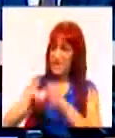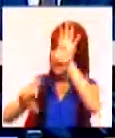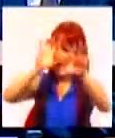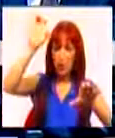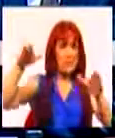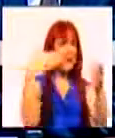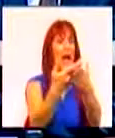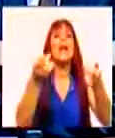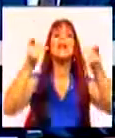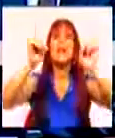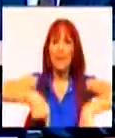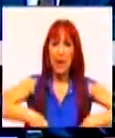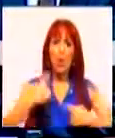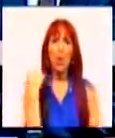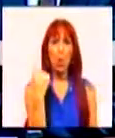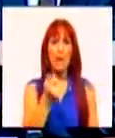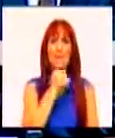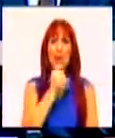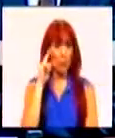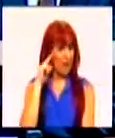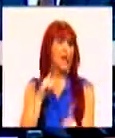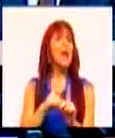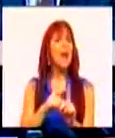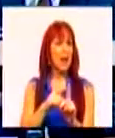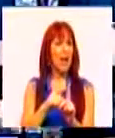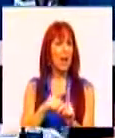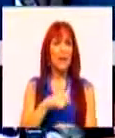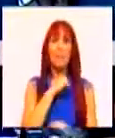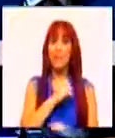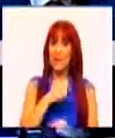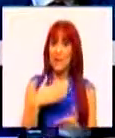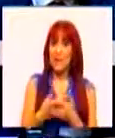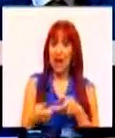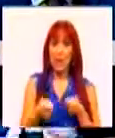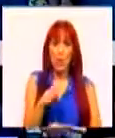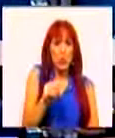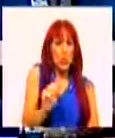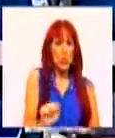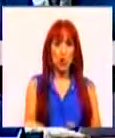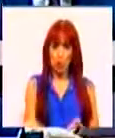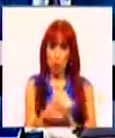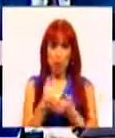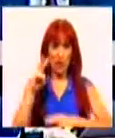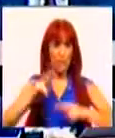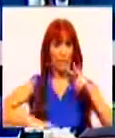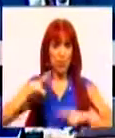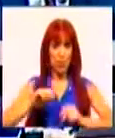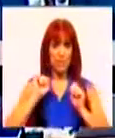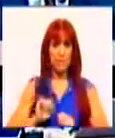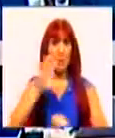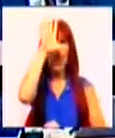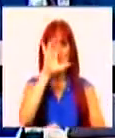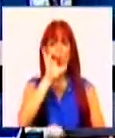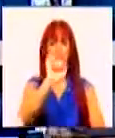descentralização é também uma medida nesse sentido. Permitir a gestão local dos recursos financeiros do